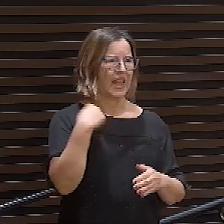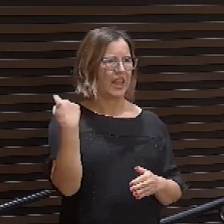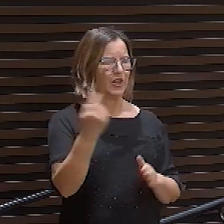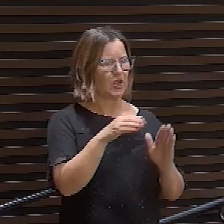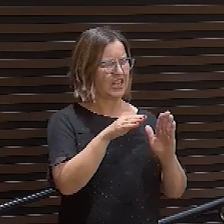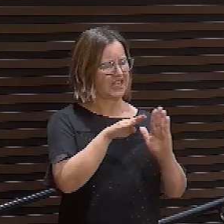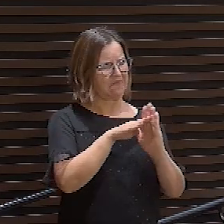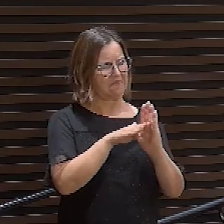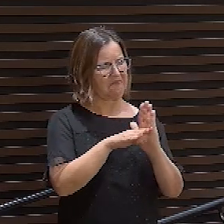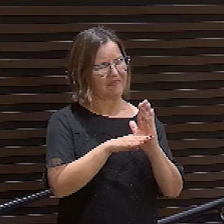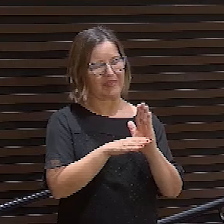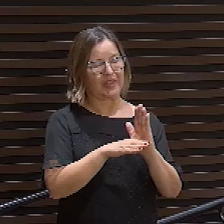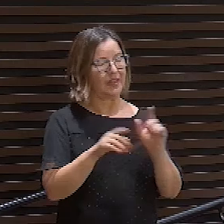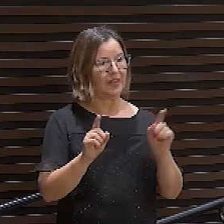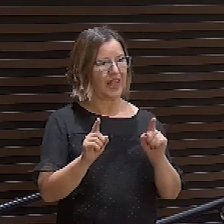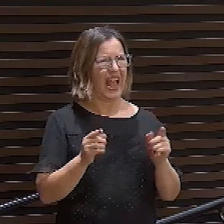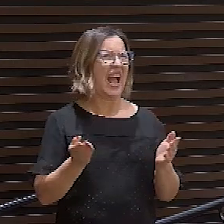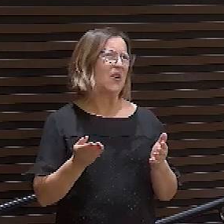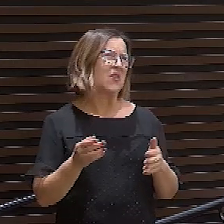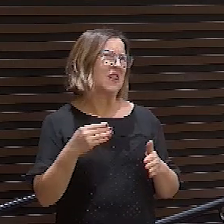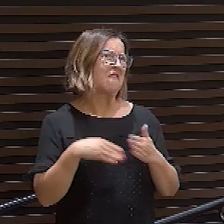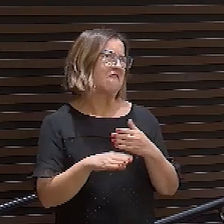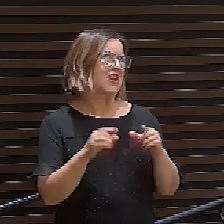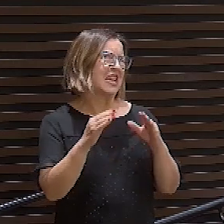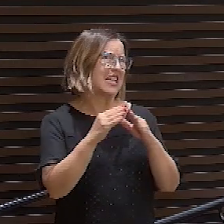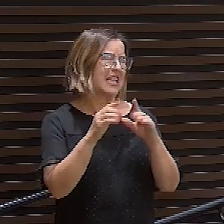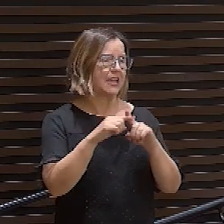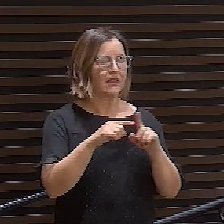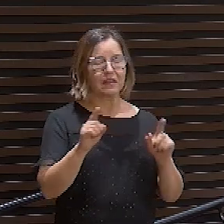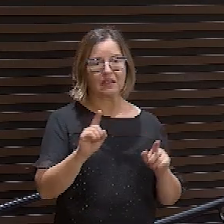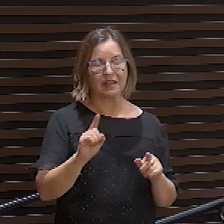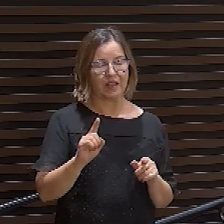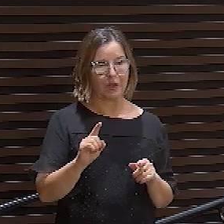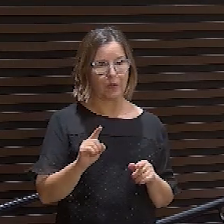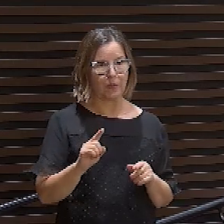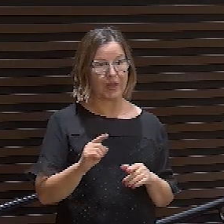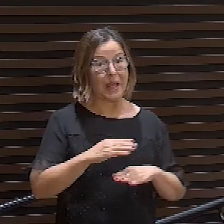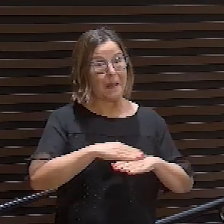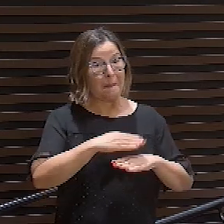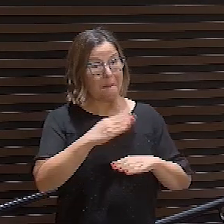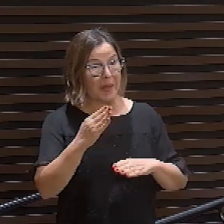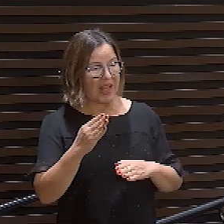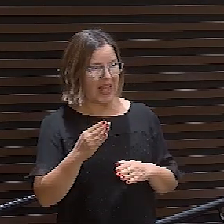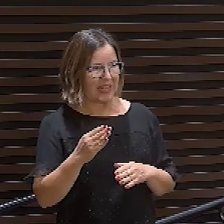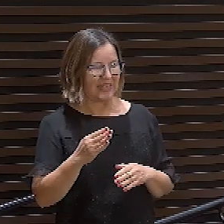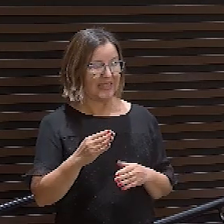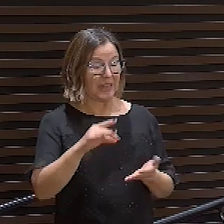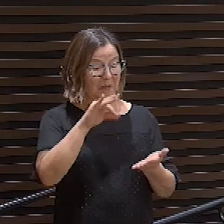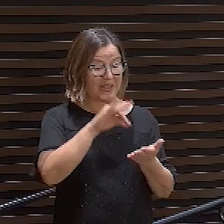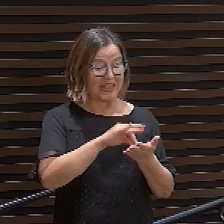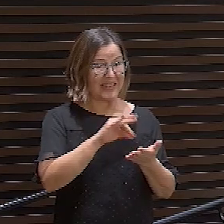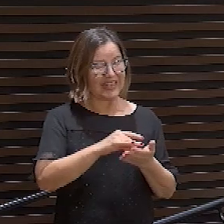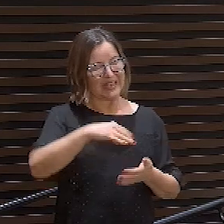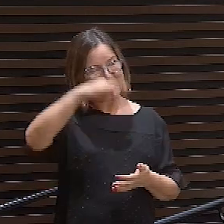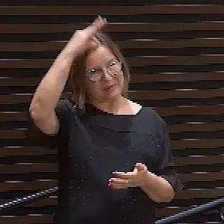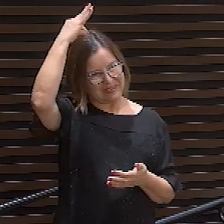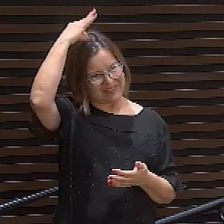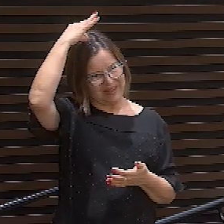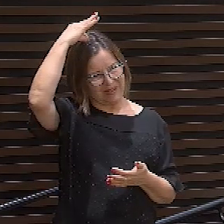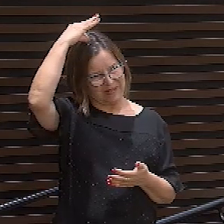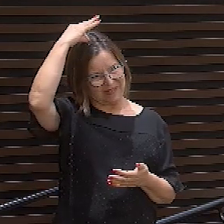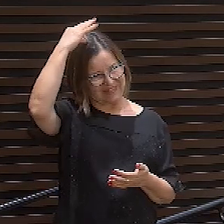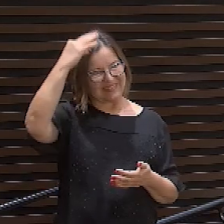é muito mais que isto. É uma realidade espiritual que nós devemos desenvolver na presença do